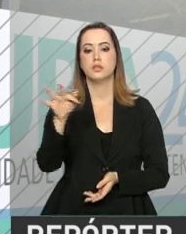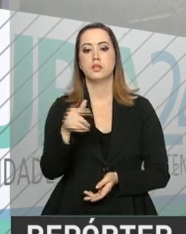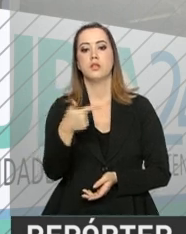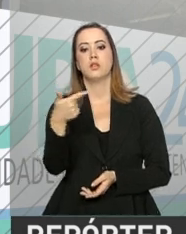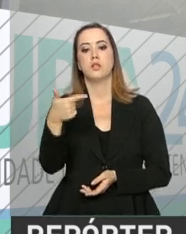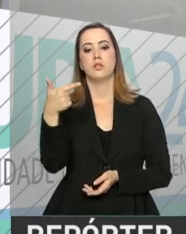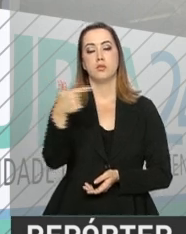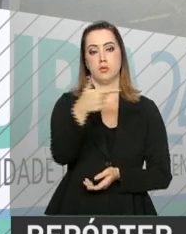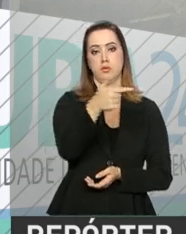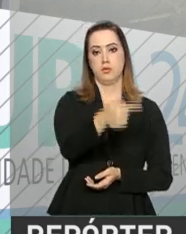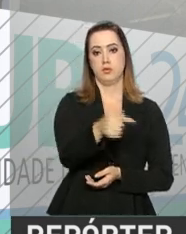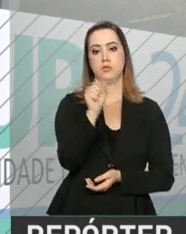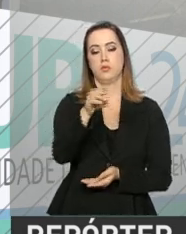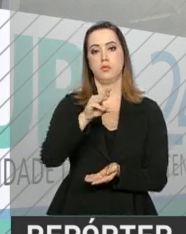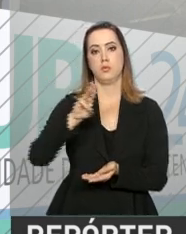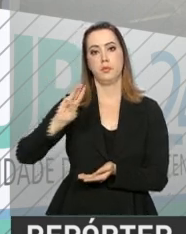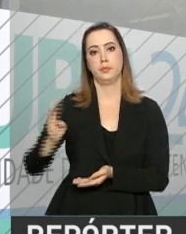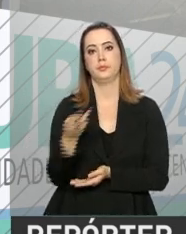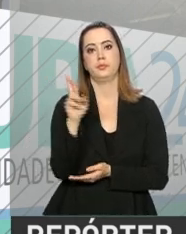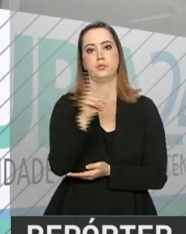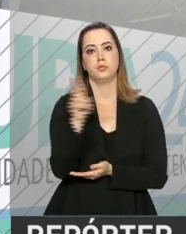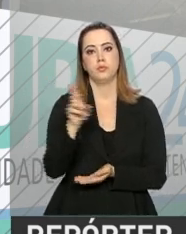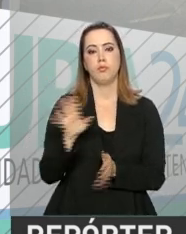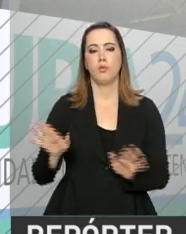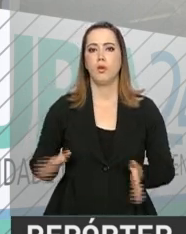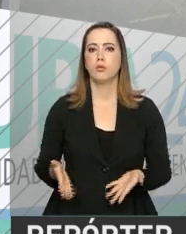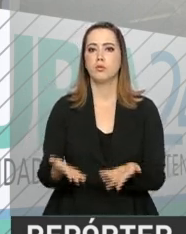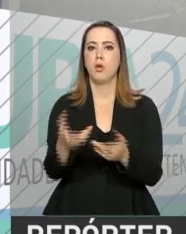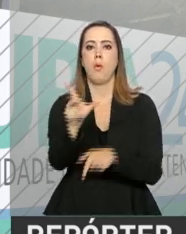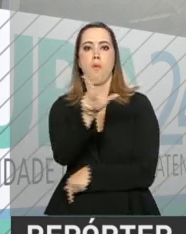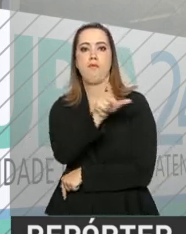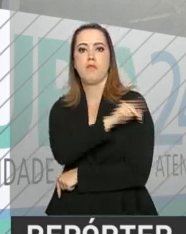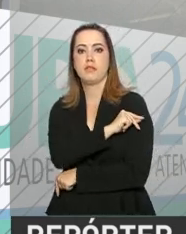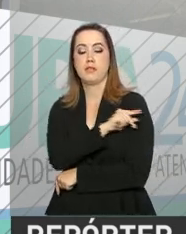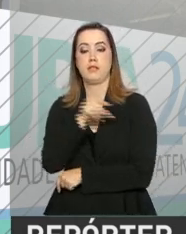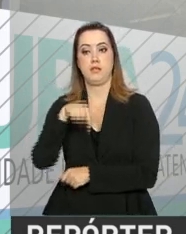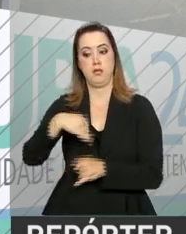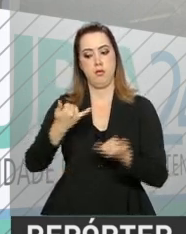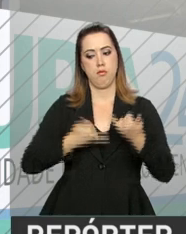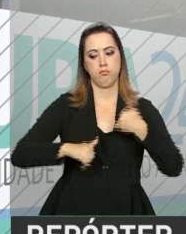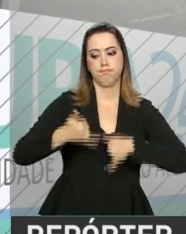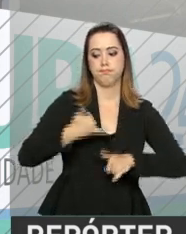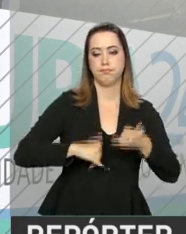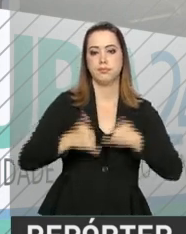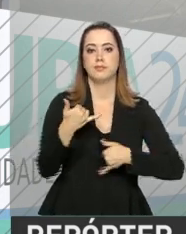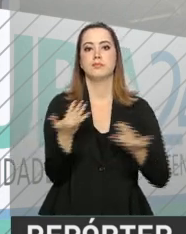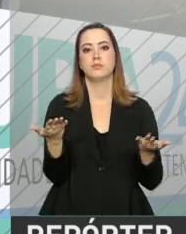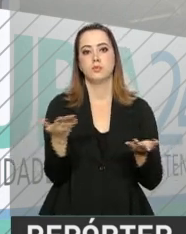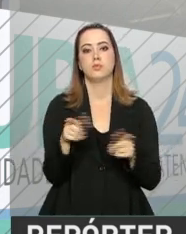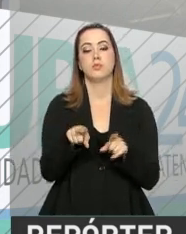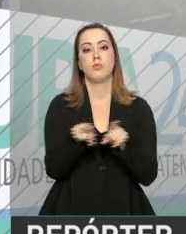R$ 227 milhões vão para incentivar a produção nacional de vacina contra a meningite.